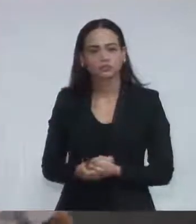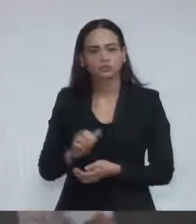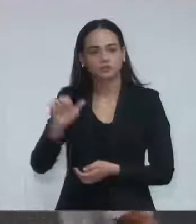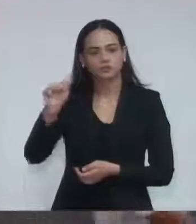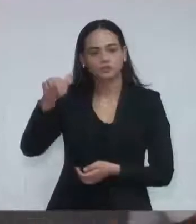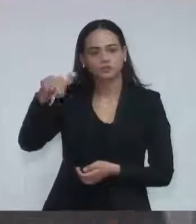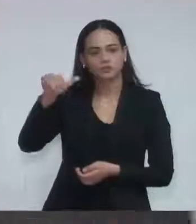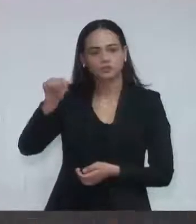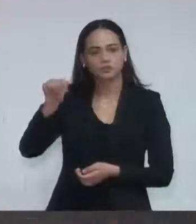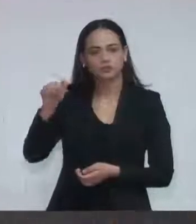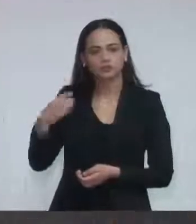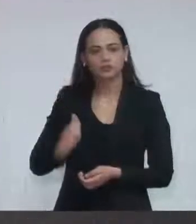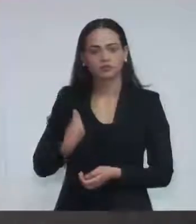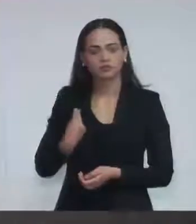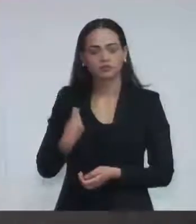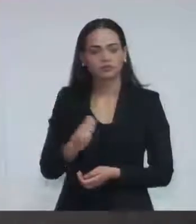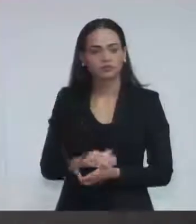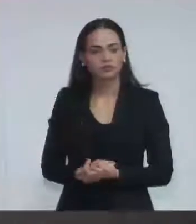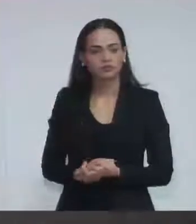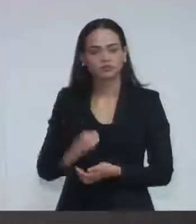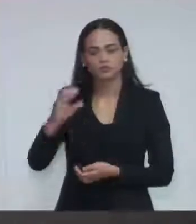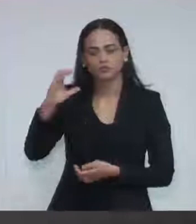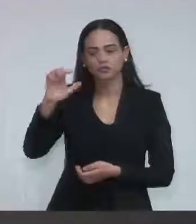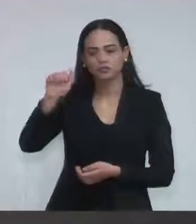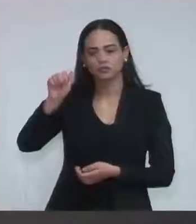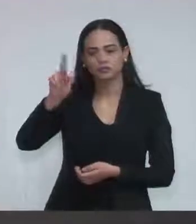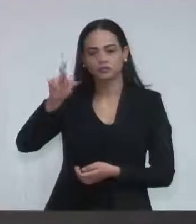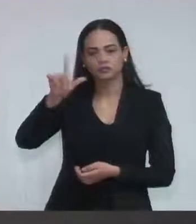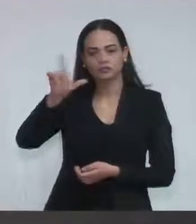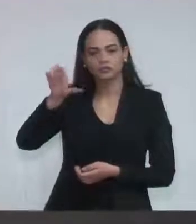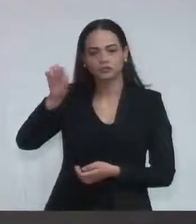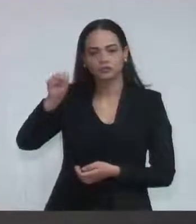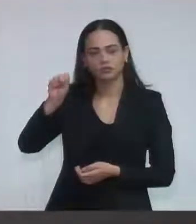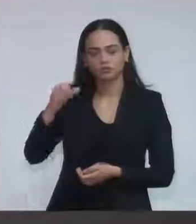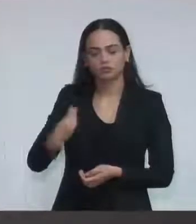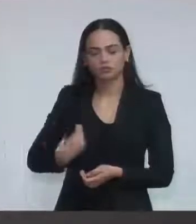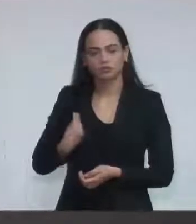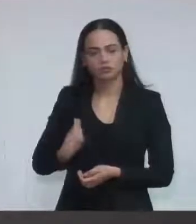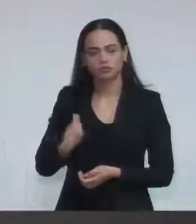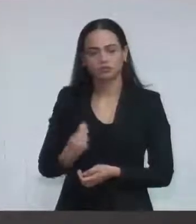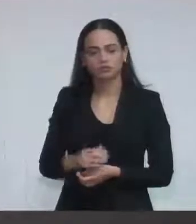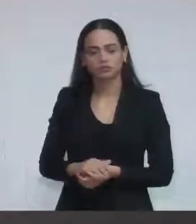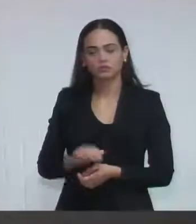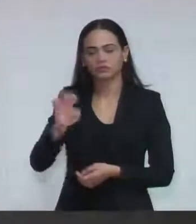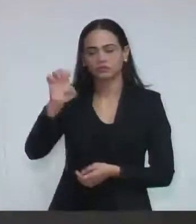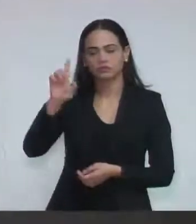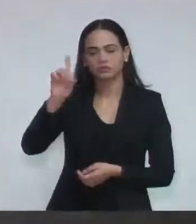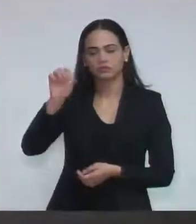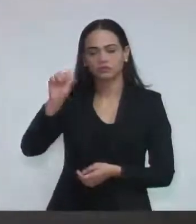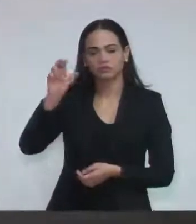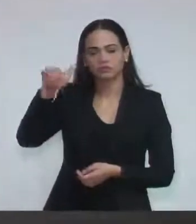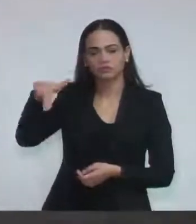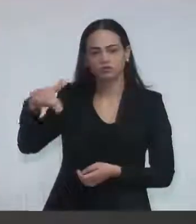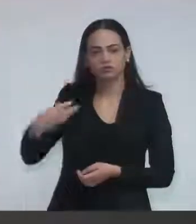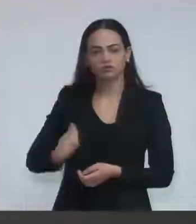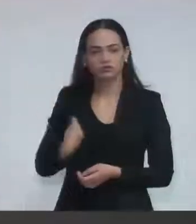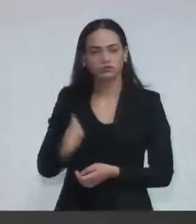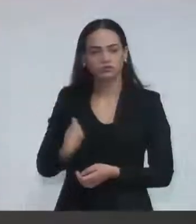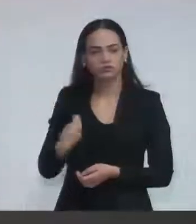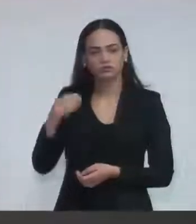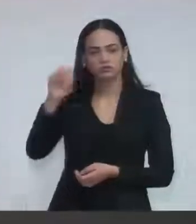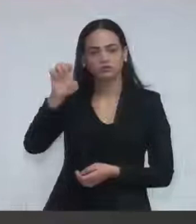Genesini. Vereador Carlos Florentino, presente. Vereador Edson PC. Vereador Edu